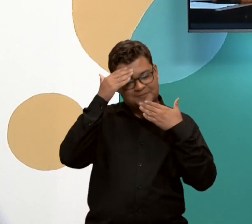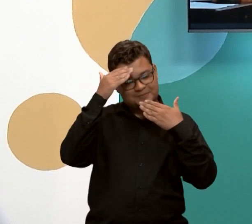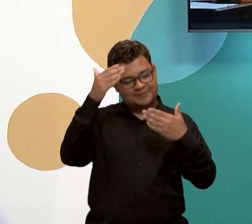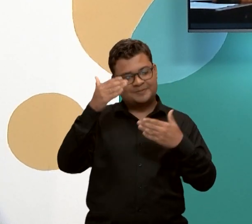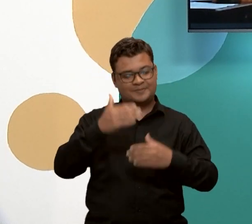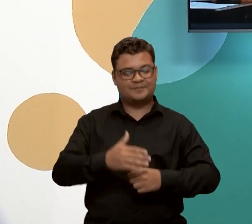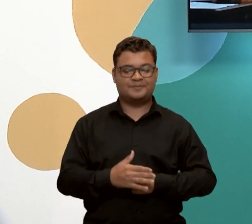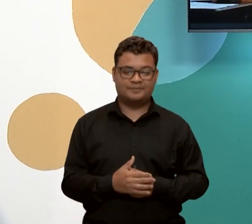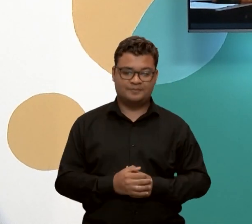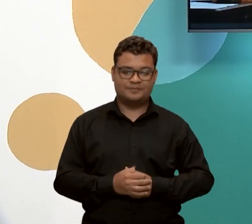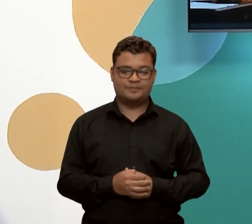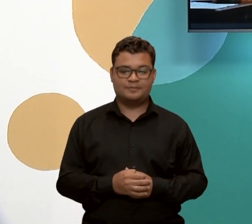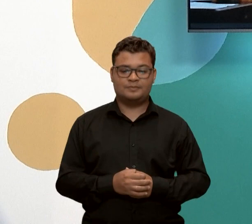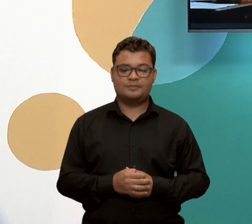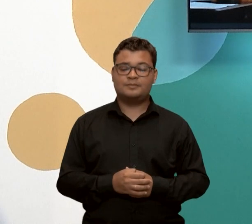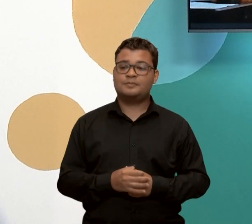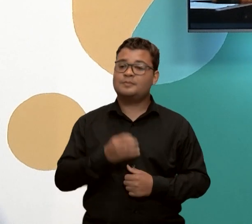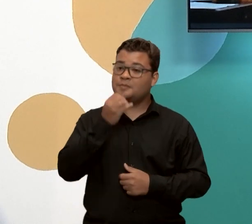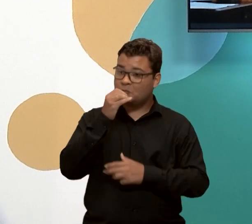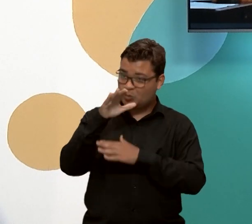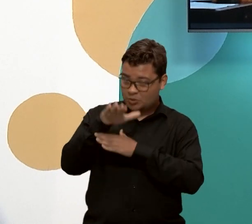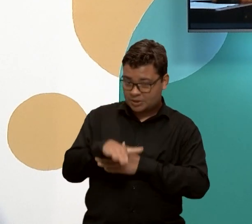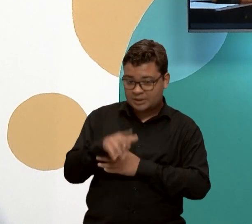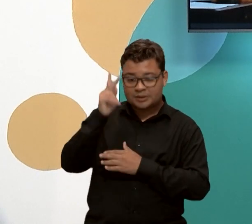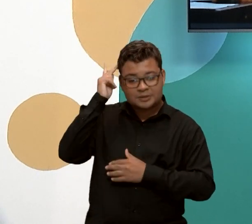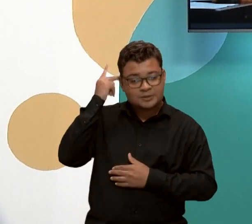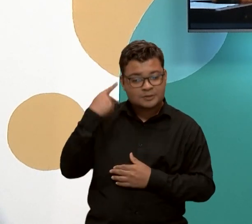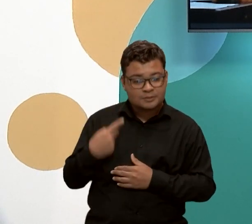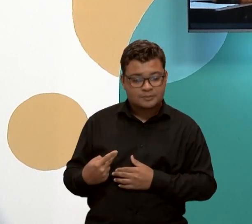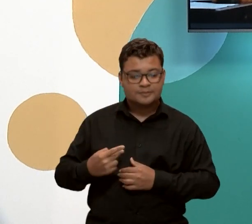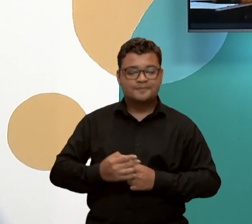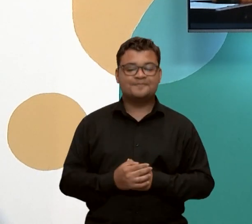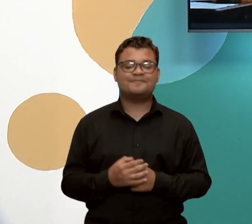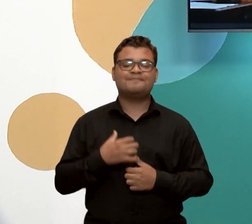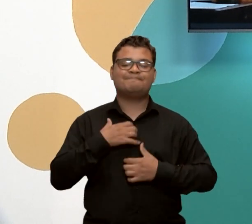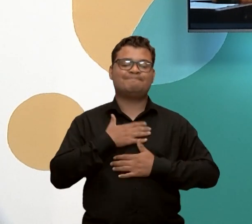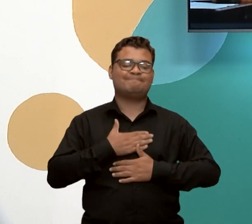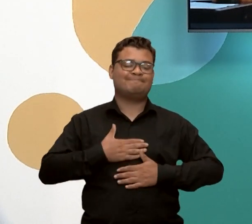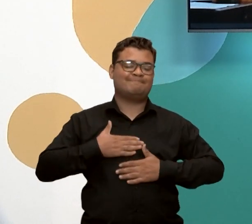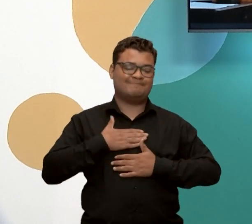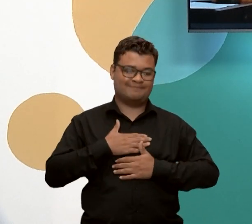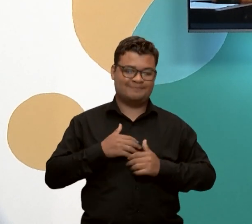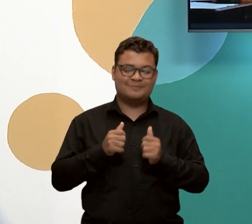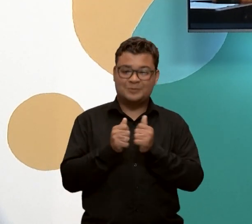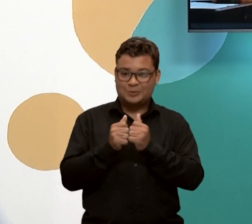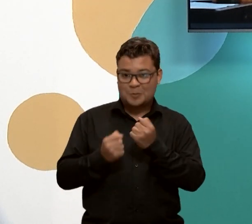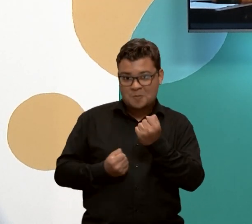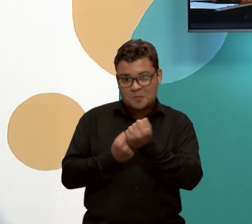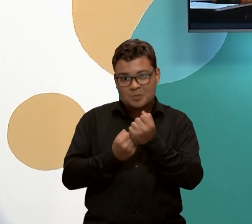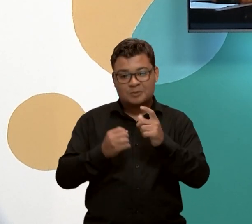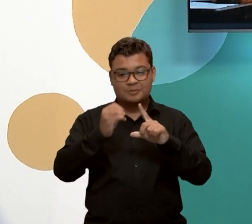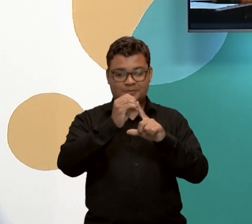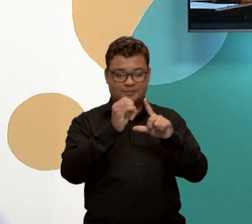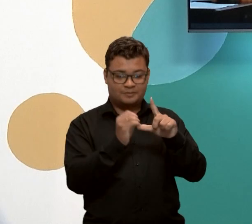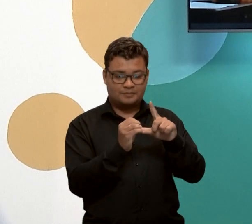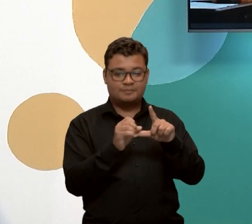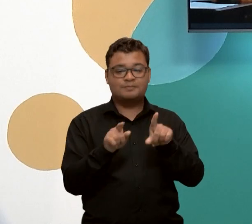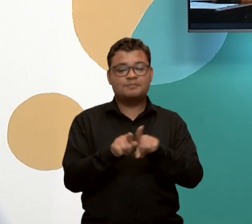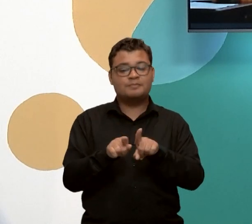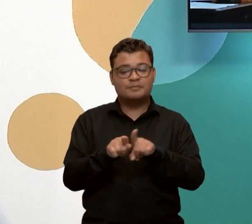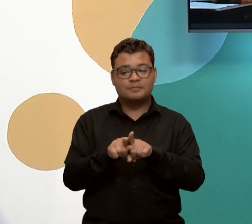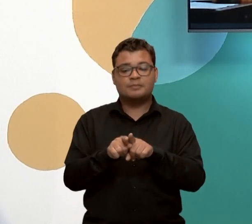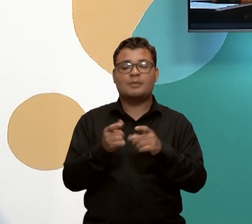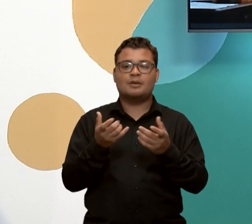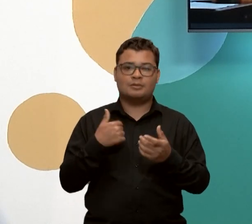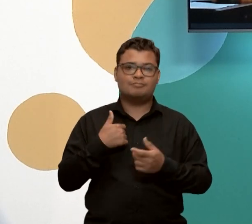recebê-la. Boa tarde, Camila. É sempre um prazer colaborar com a TV UFG. E de início eu